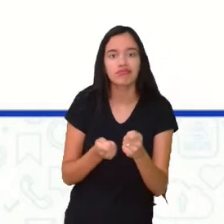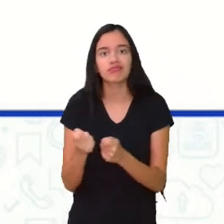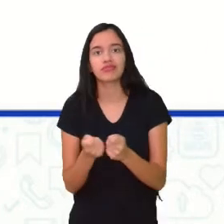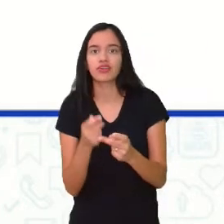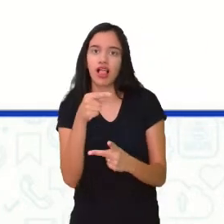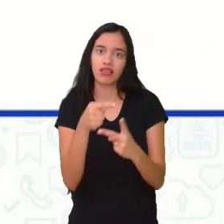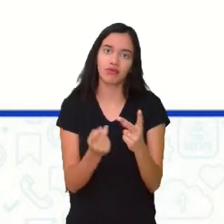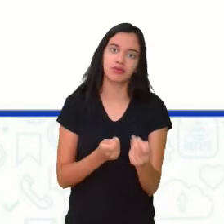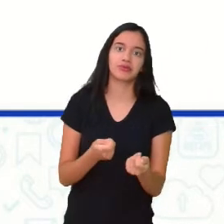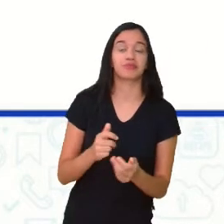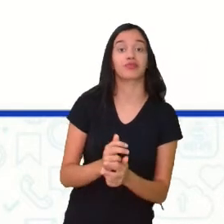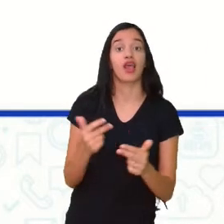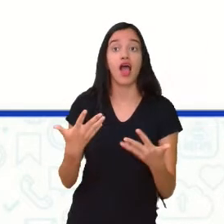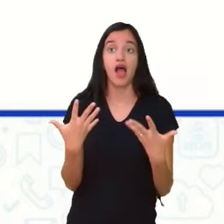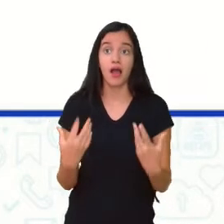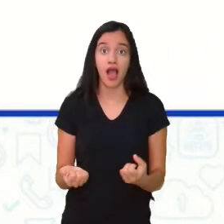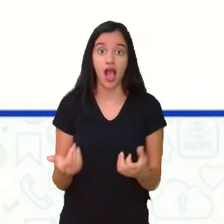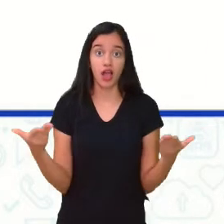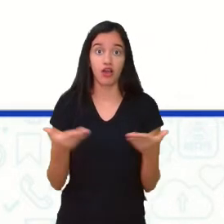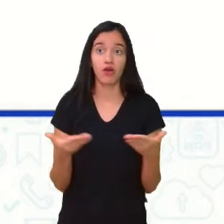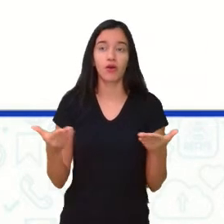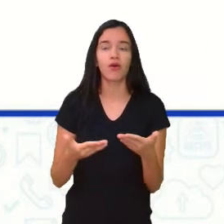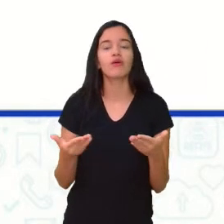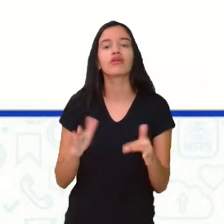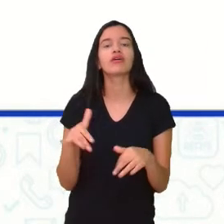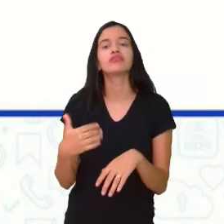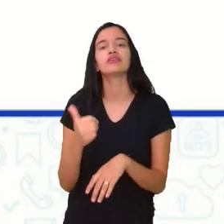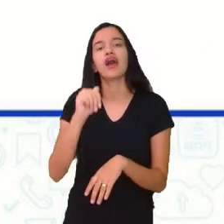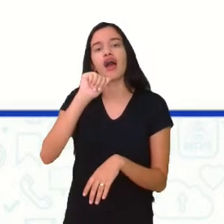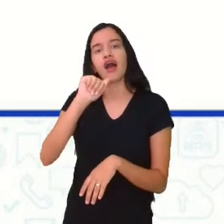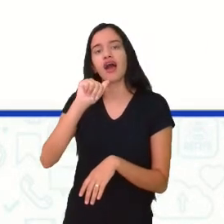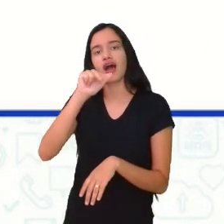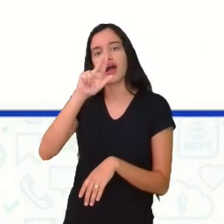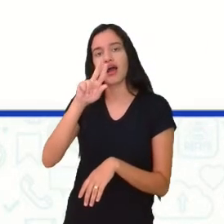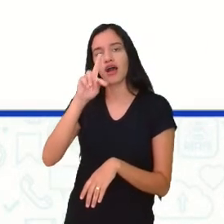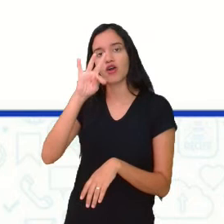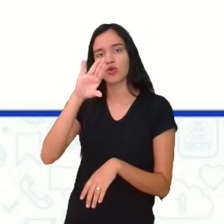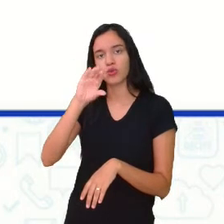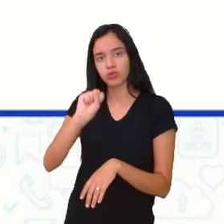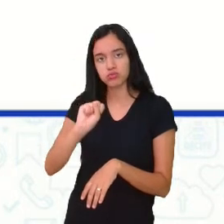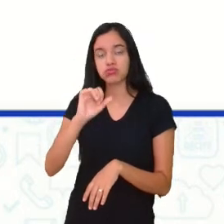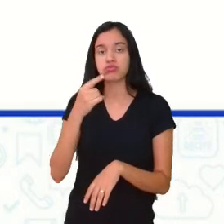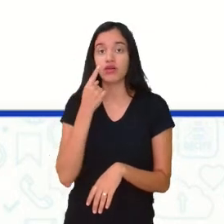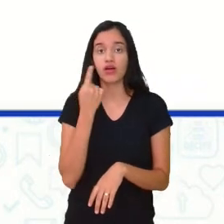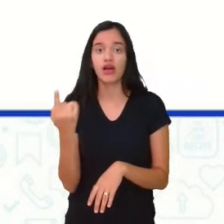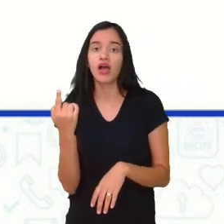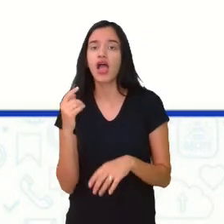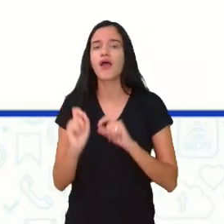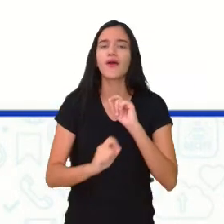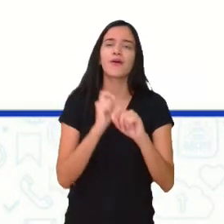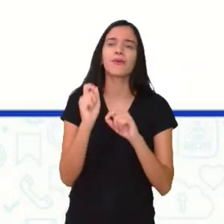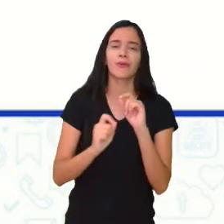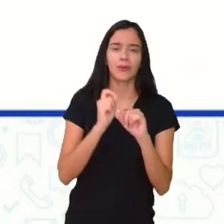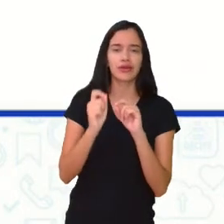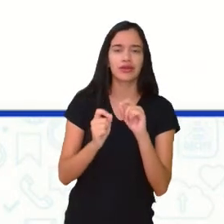né? Então, bora lá. Os autos. Uma das formas mais populares do teatro medieval, o auto é uma composição teatral que surgiu